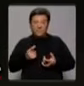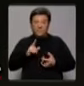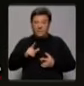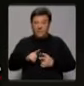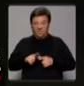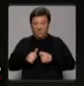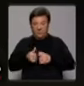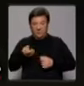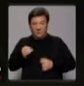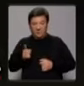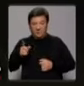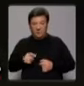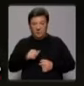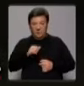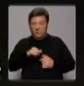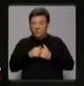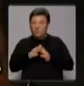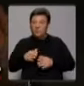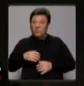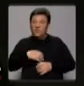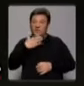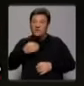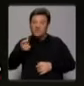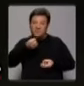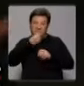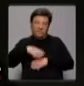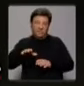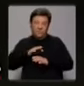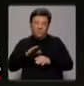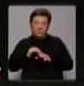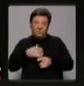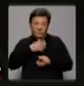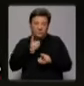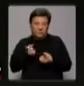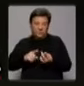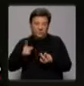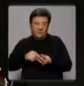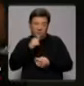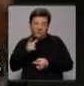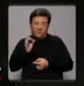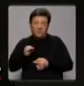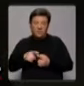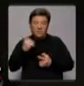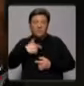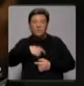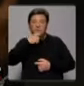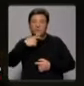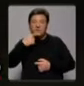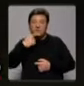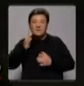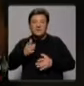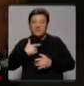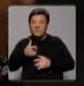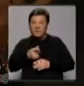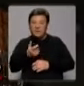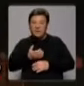socialista perdeu totalmente a credibilidade devido ao facto que eu tenho repetido continuamente que tem prometido sempre acabar